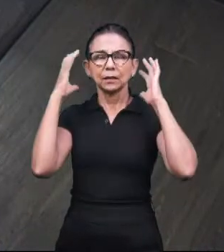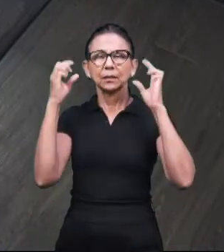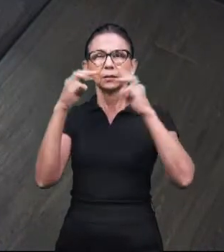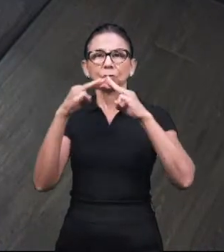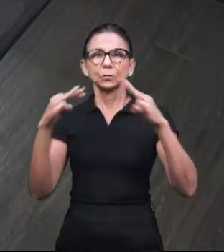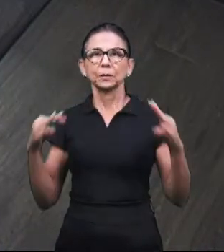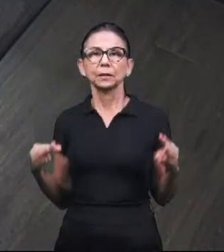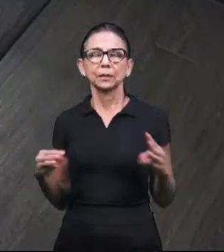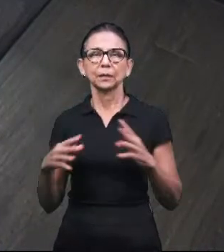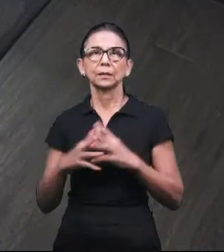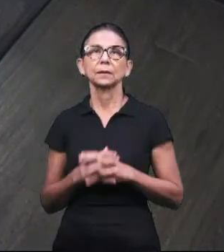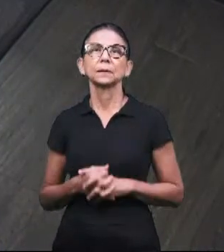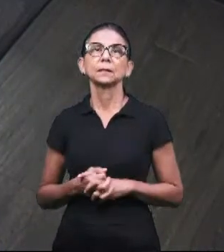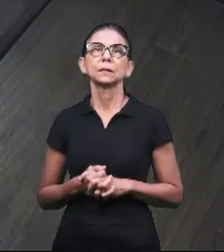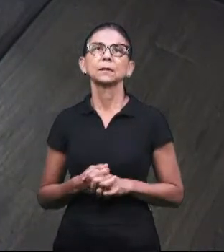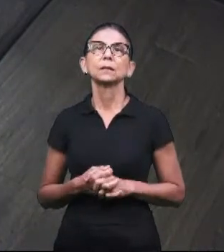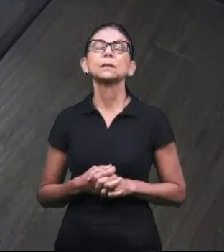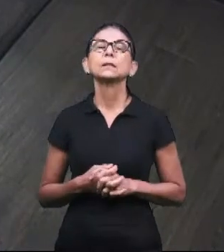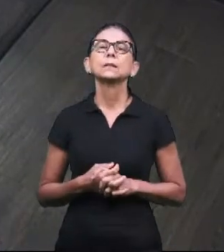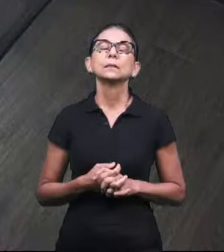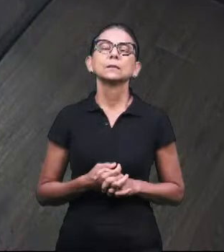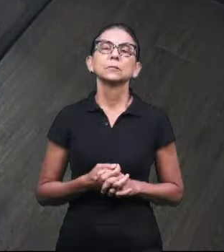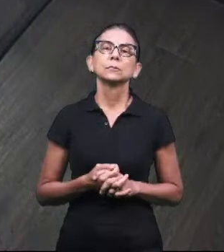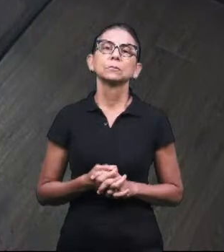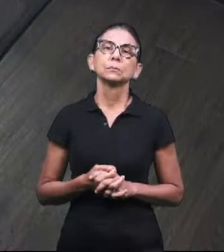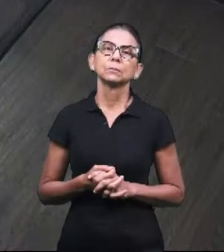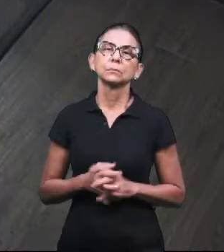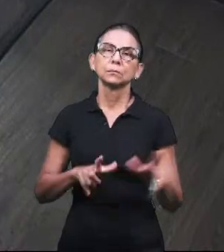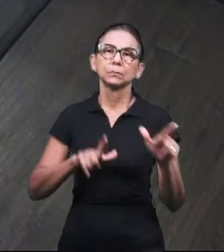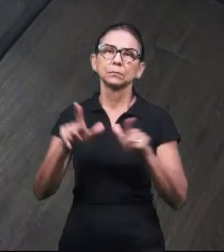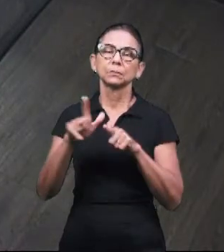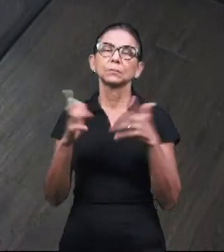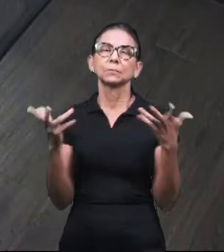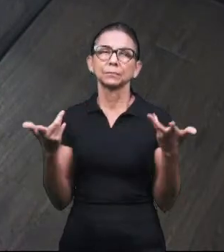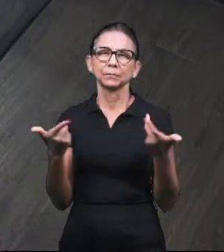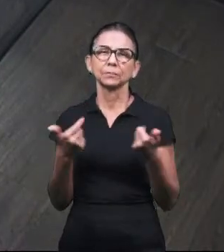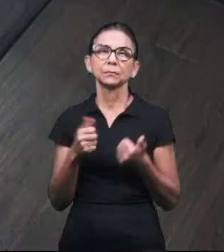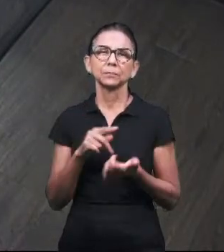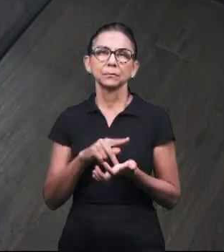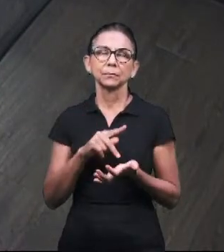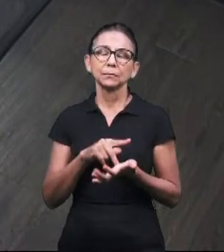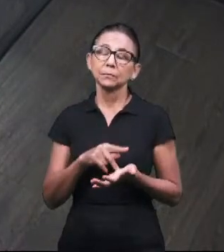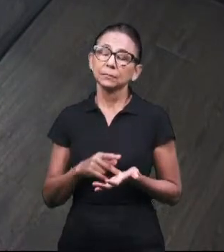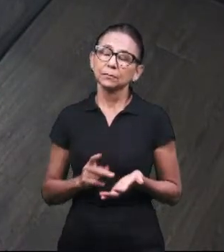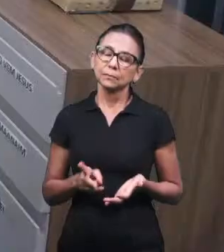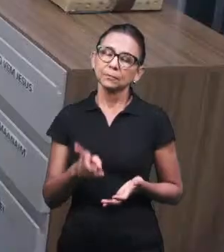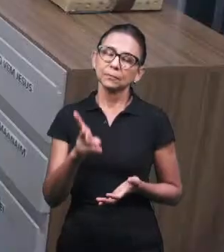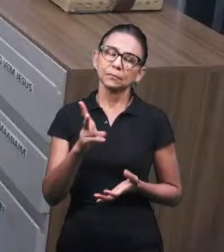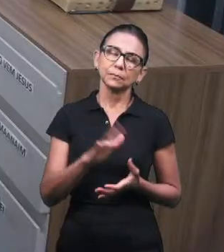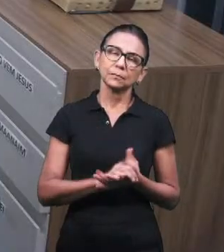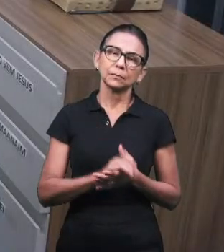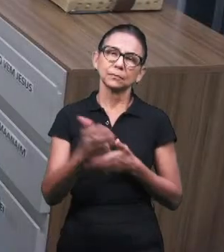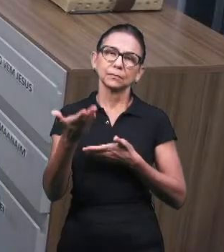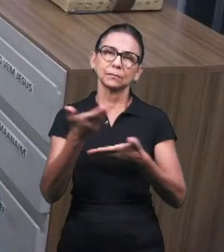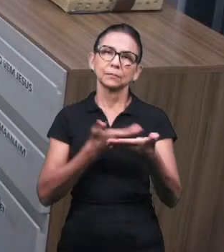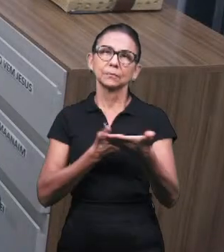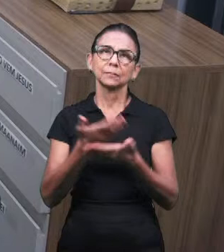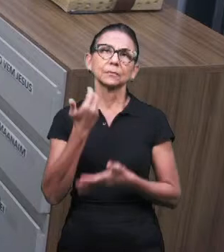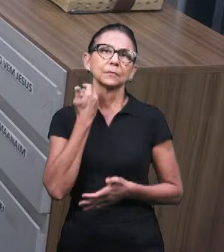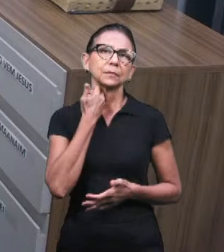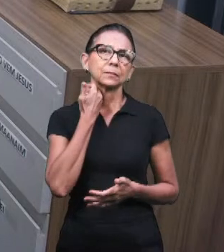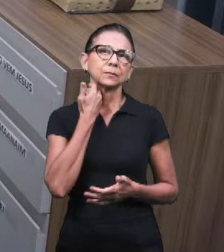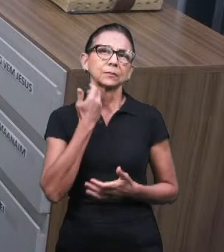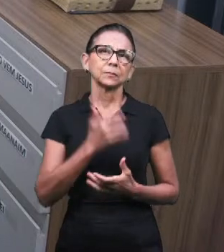ajudar também nesse trabalho que foi maravilhoso, né? E vamos aqui interagir com os queridos amados irmãos aqui no